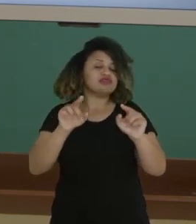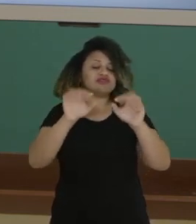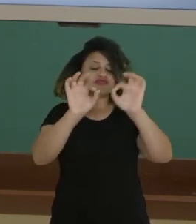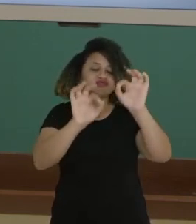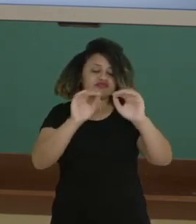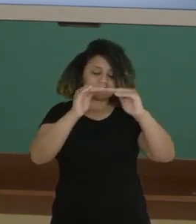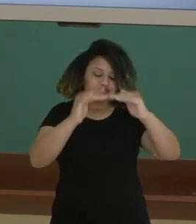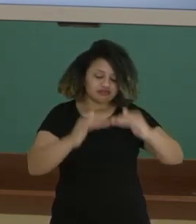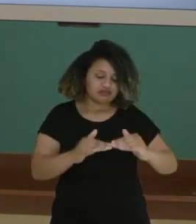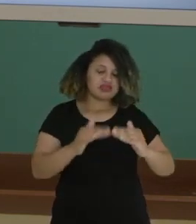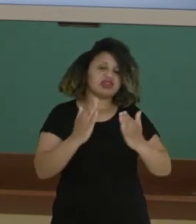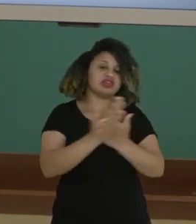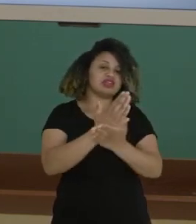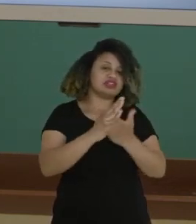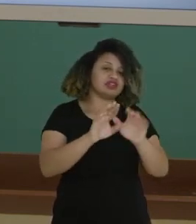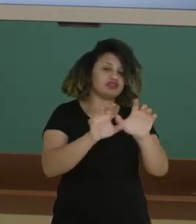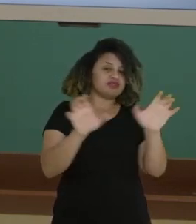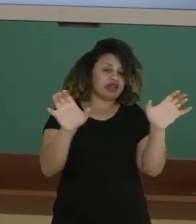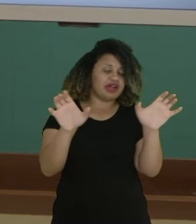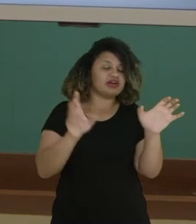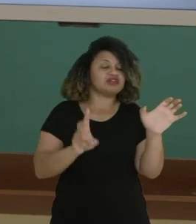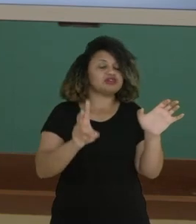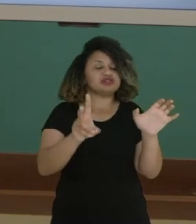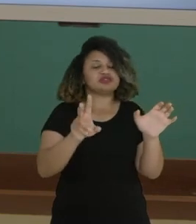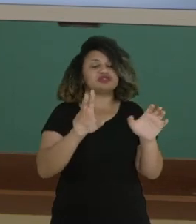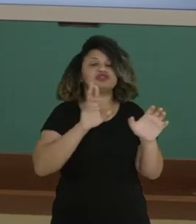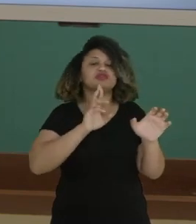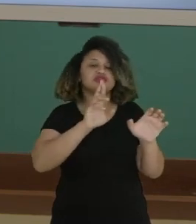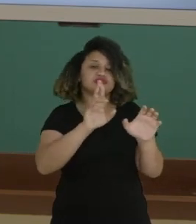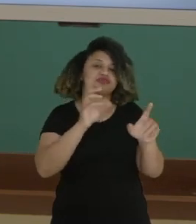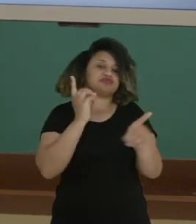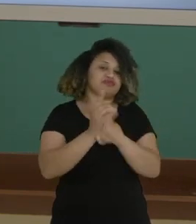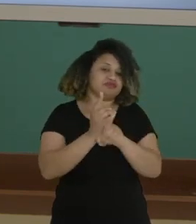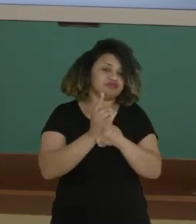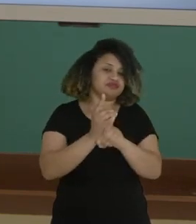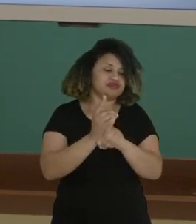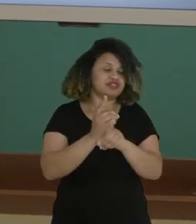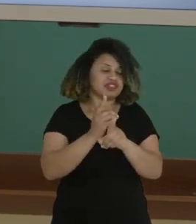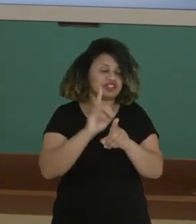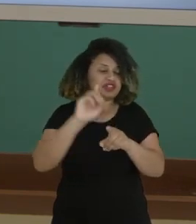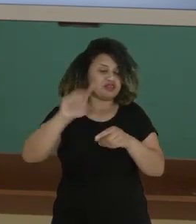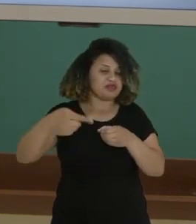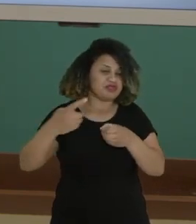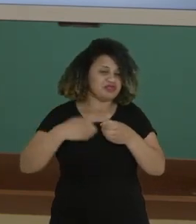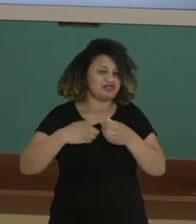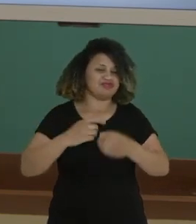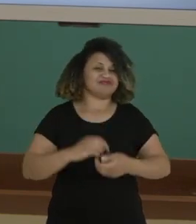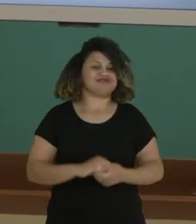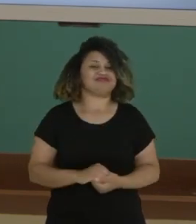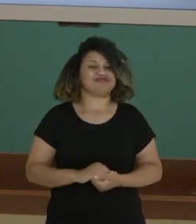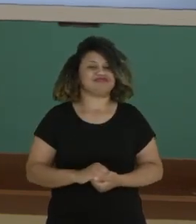Depois, separa, ok? Aí você consegue encontrar a solução. Faz a continha aí, eu já volto.